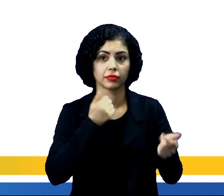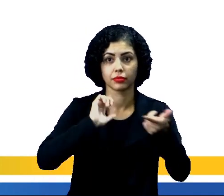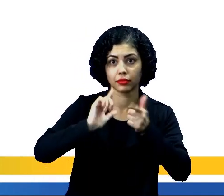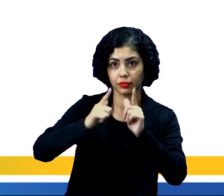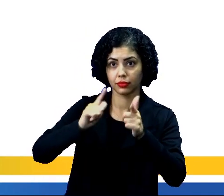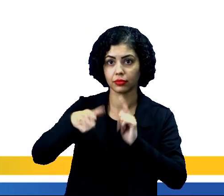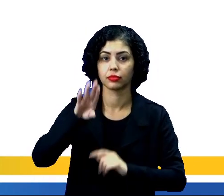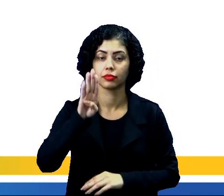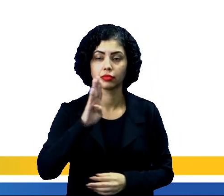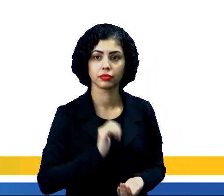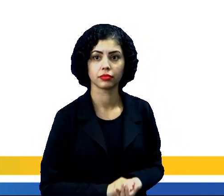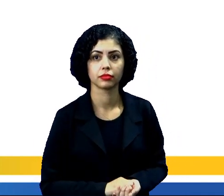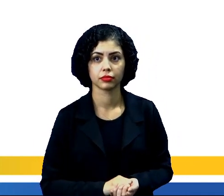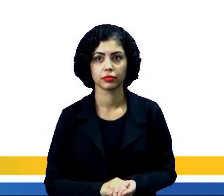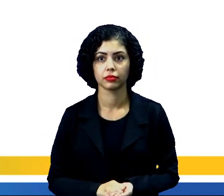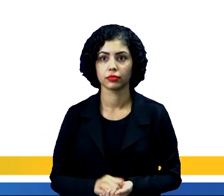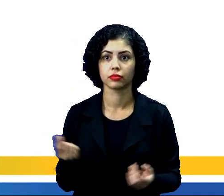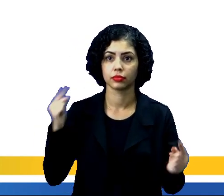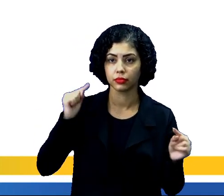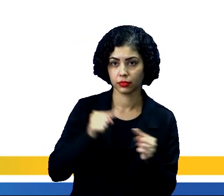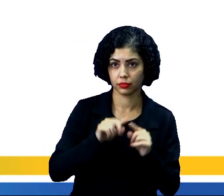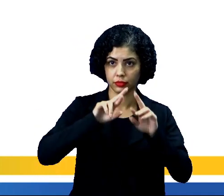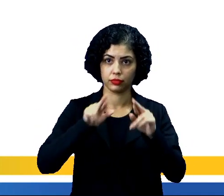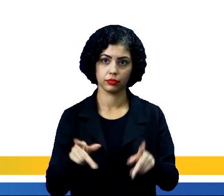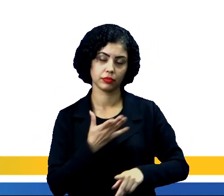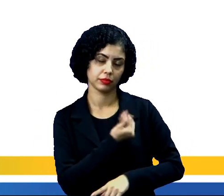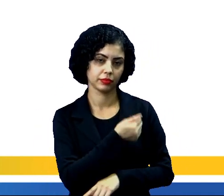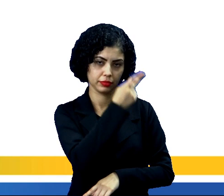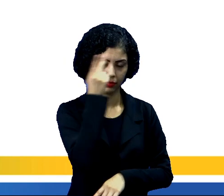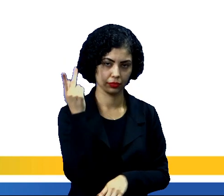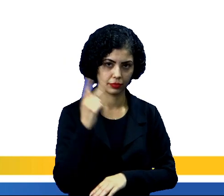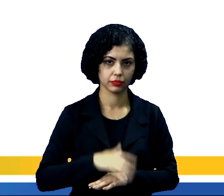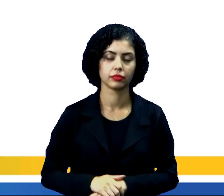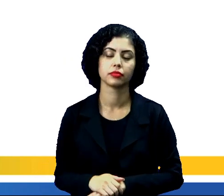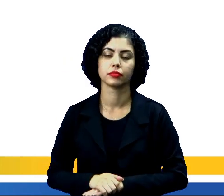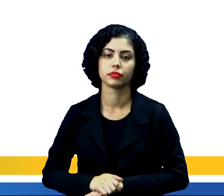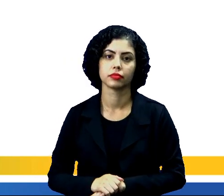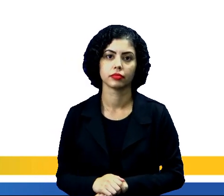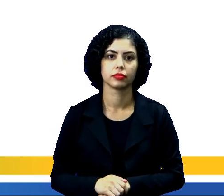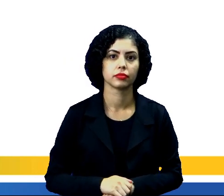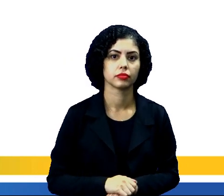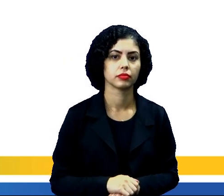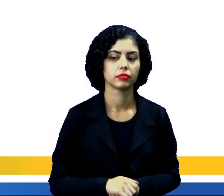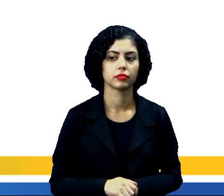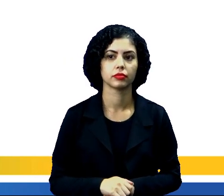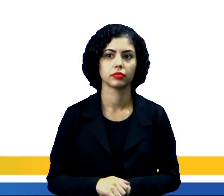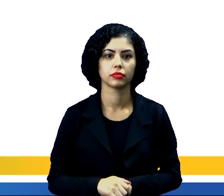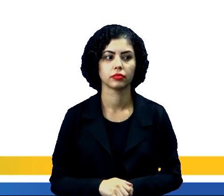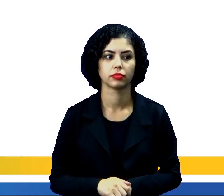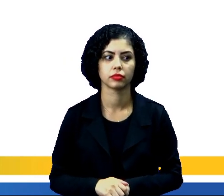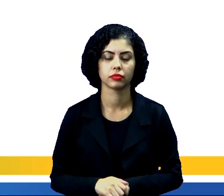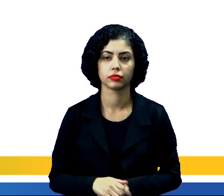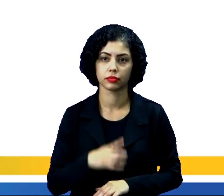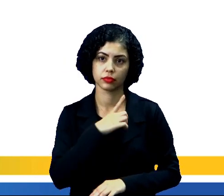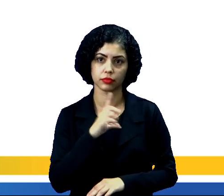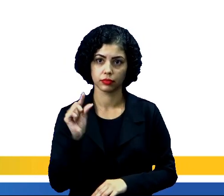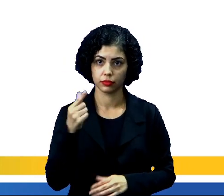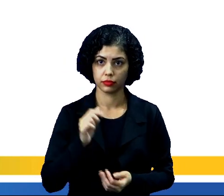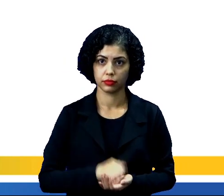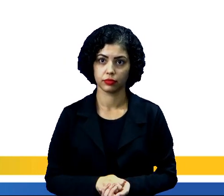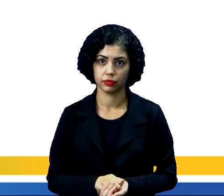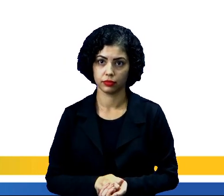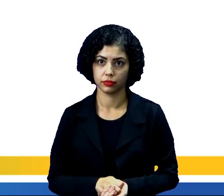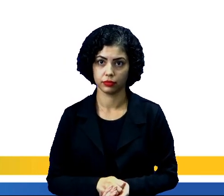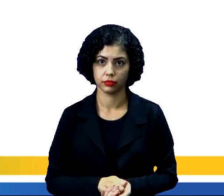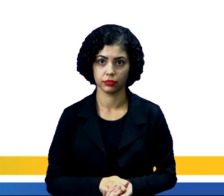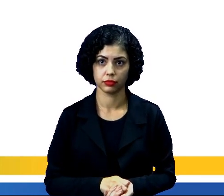alternativa que diz que é próximo, mas é diferente, é o número de jogadores, que no caso do beisebol tem um pouco menos